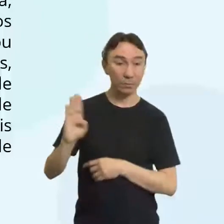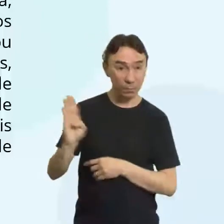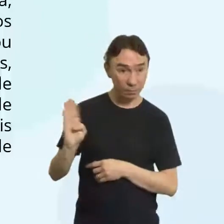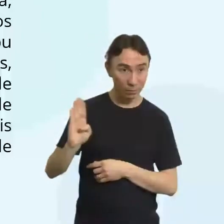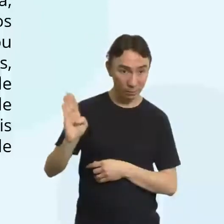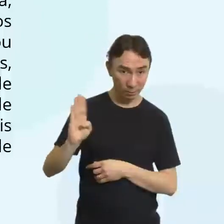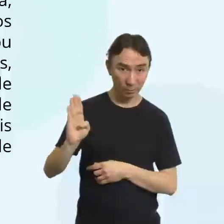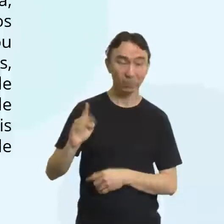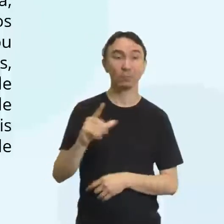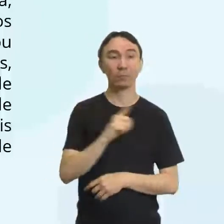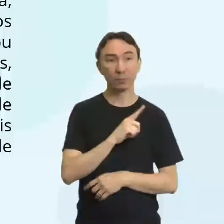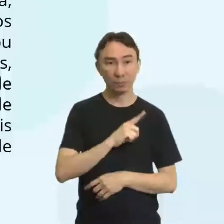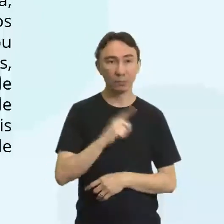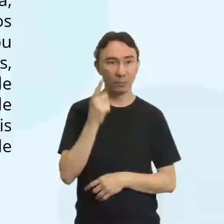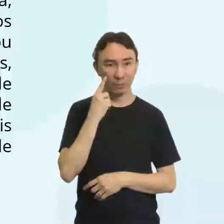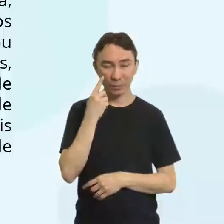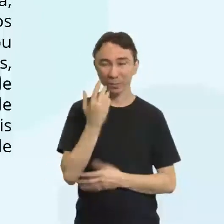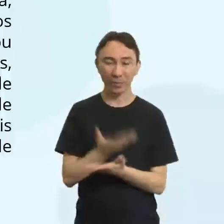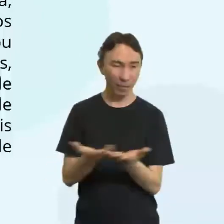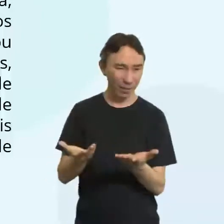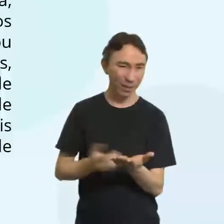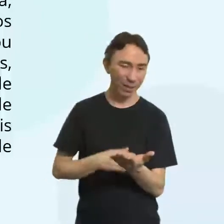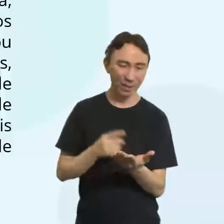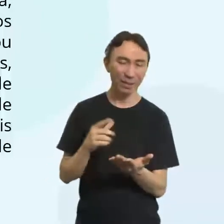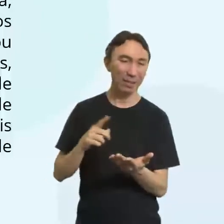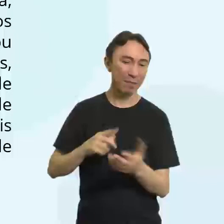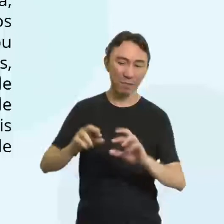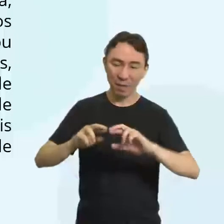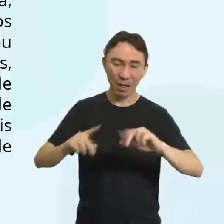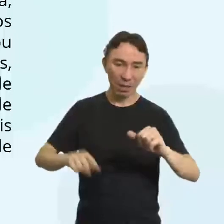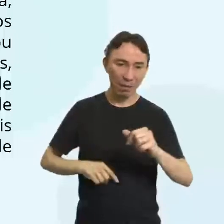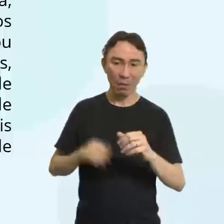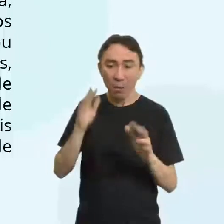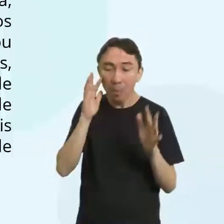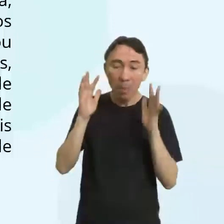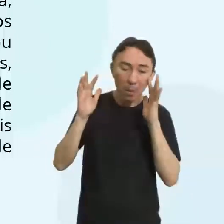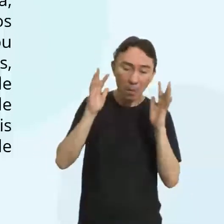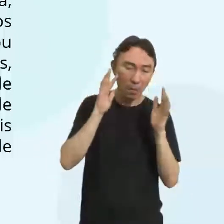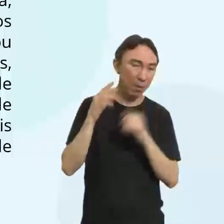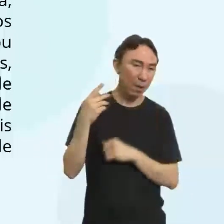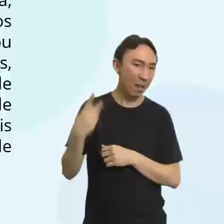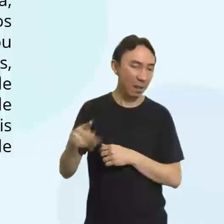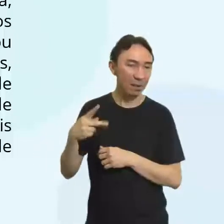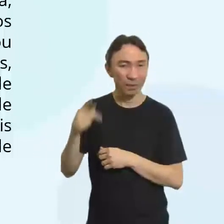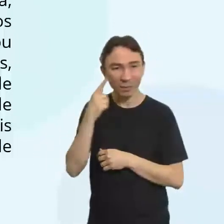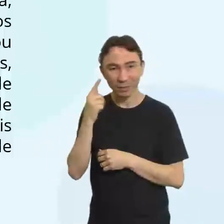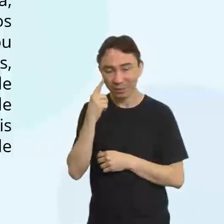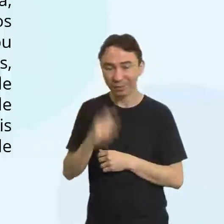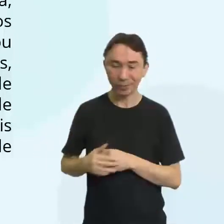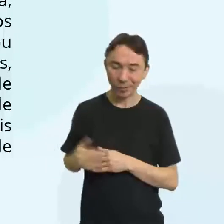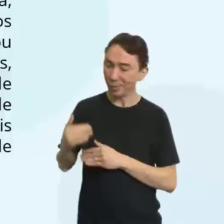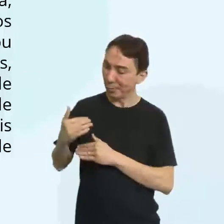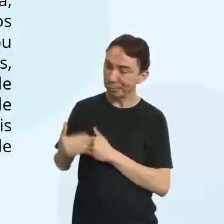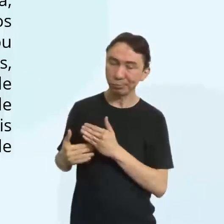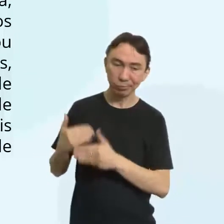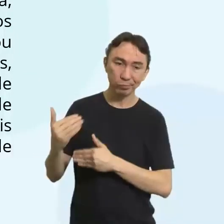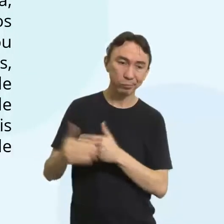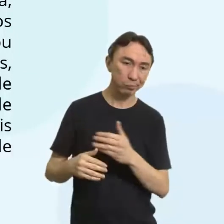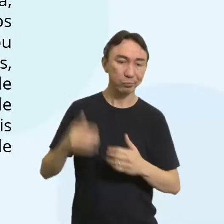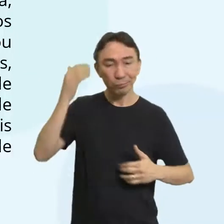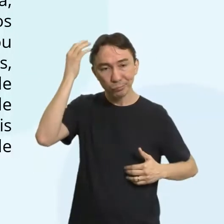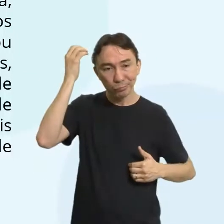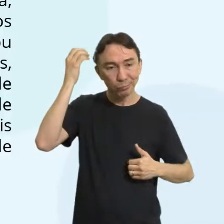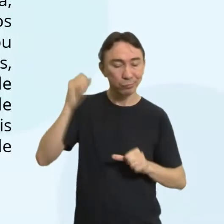os princípios da evolução biológica para analisar a história humana, considerando sua origem, diversificação, dispersão